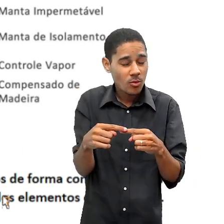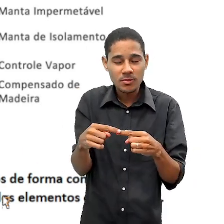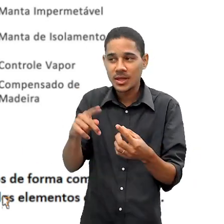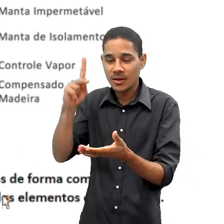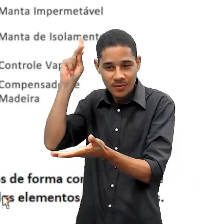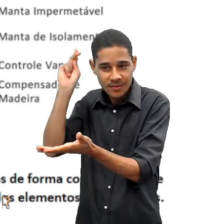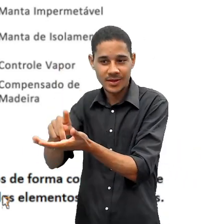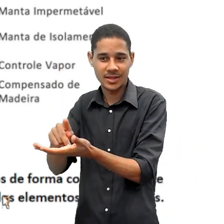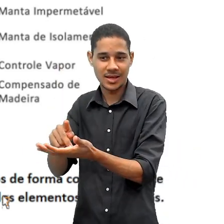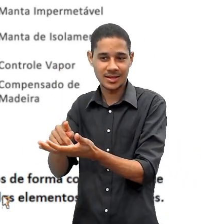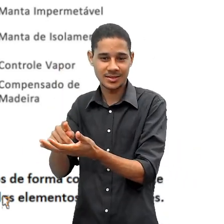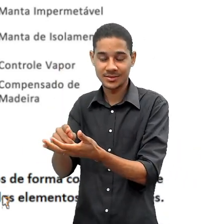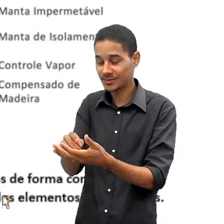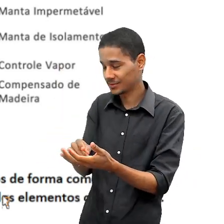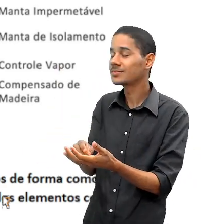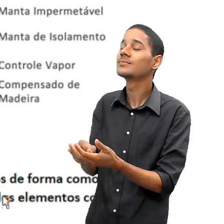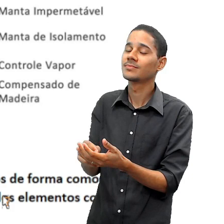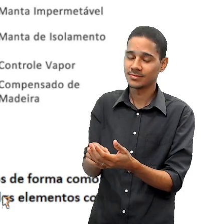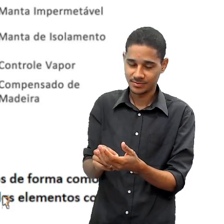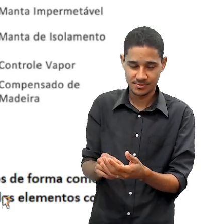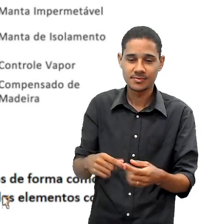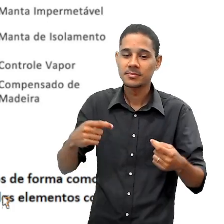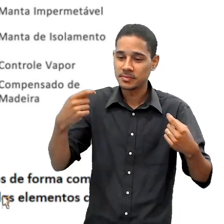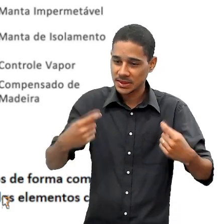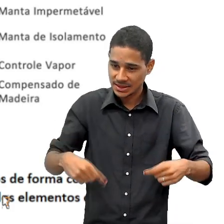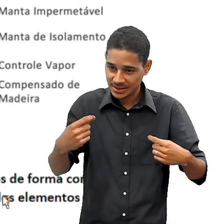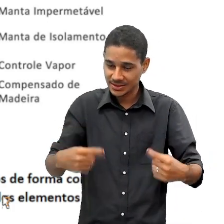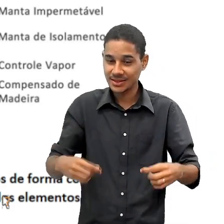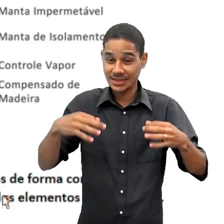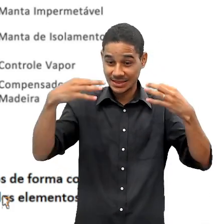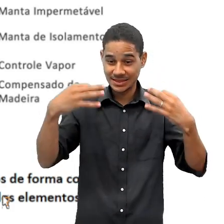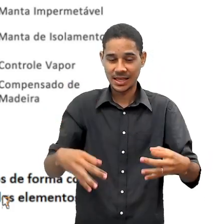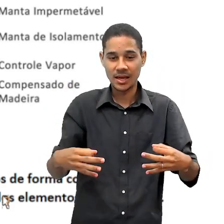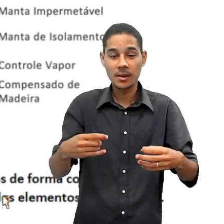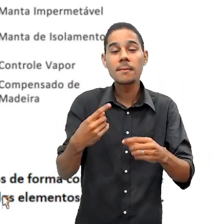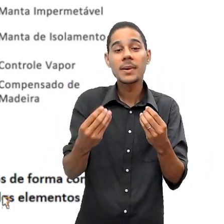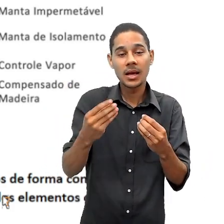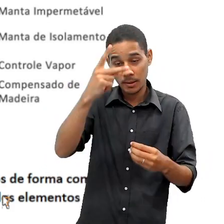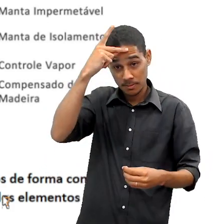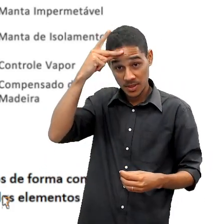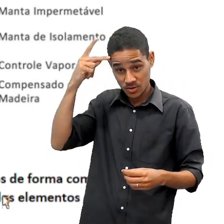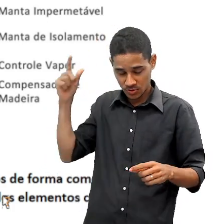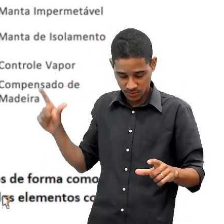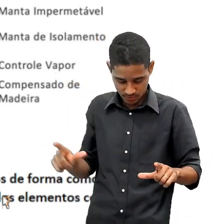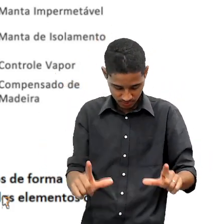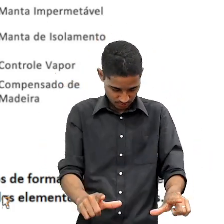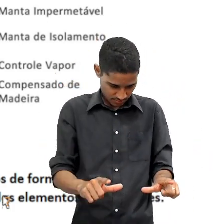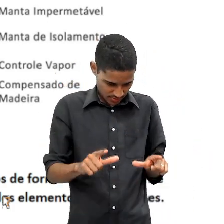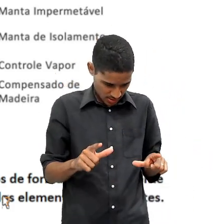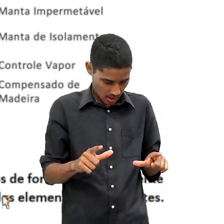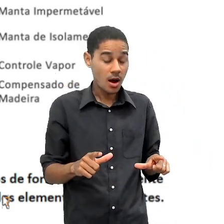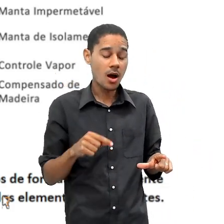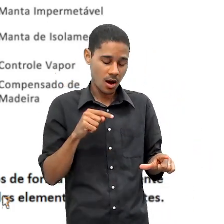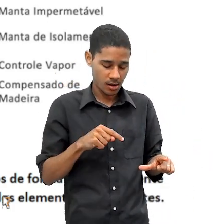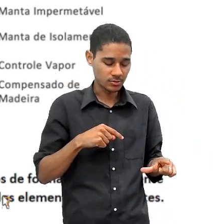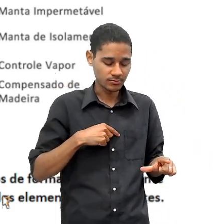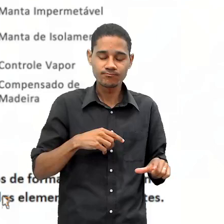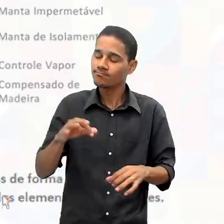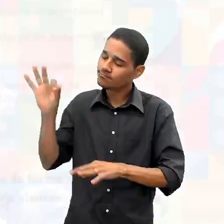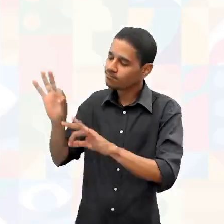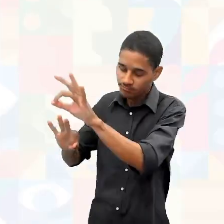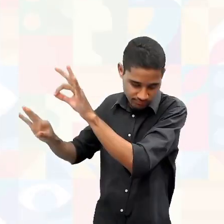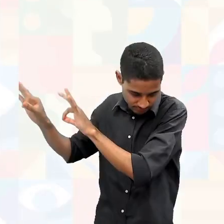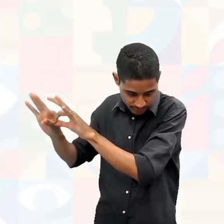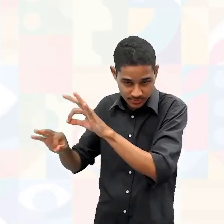normalizado, né? E a gente precisa dessa normalização para que isso fique muito claro para a pessoa que vai implantar, vai